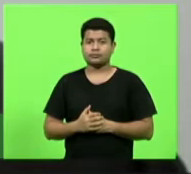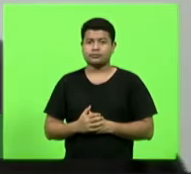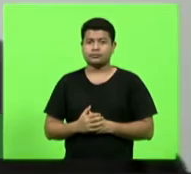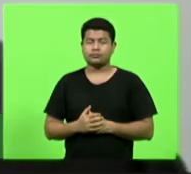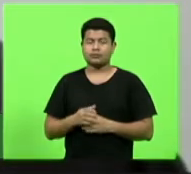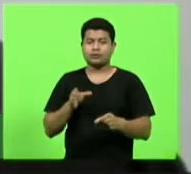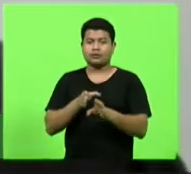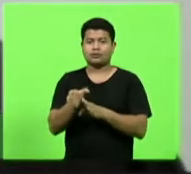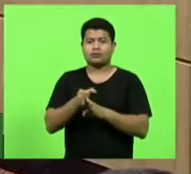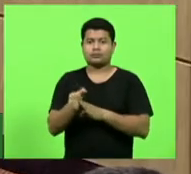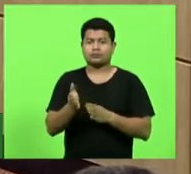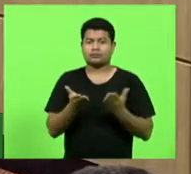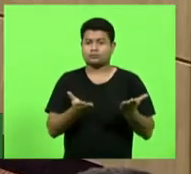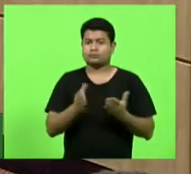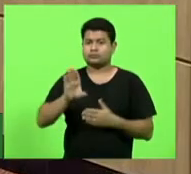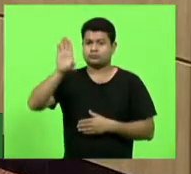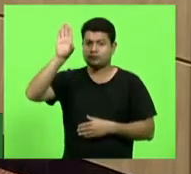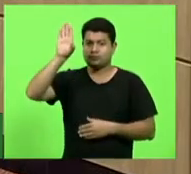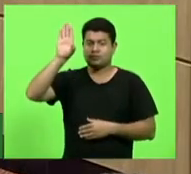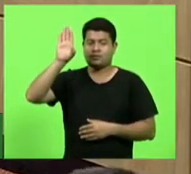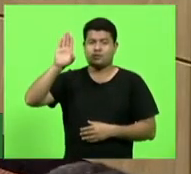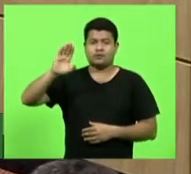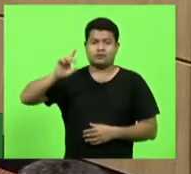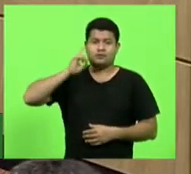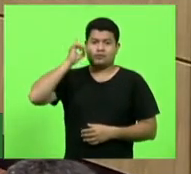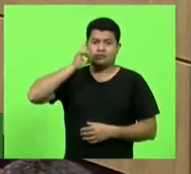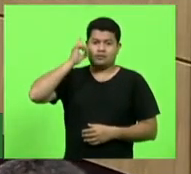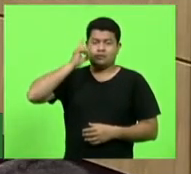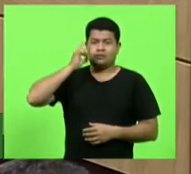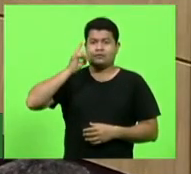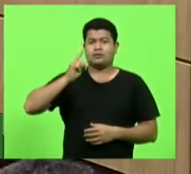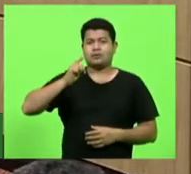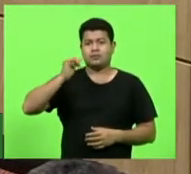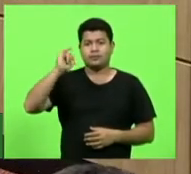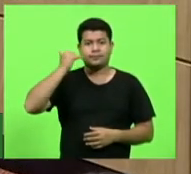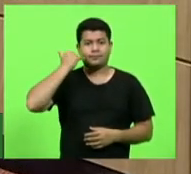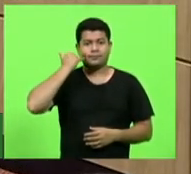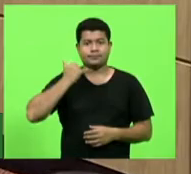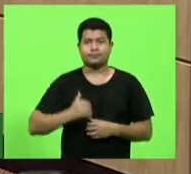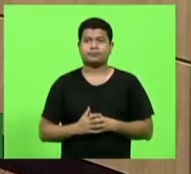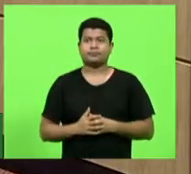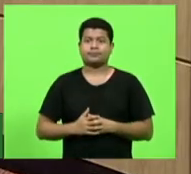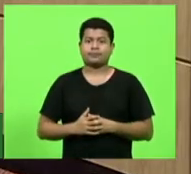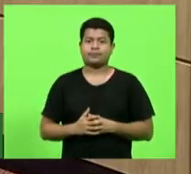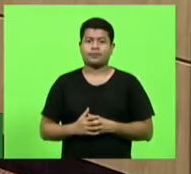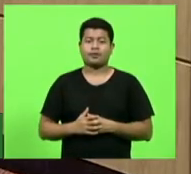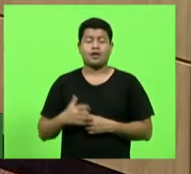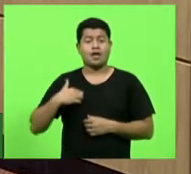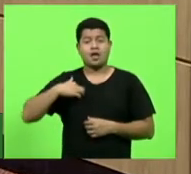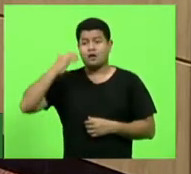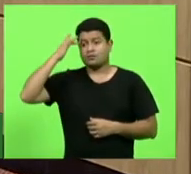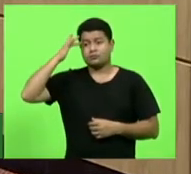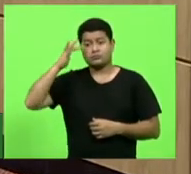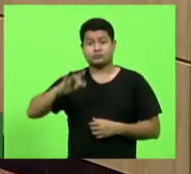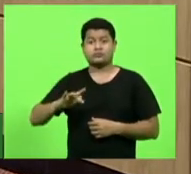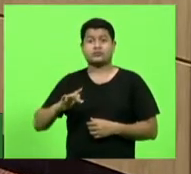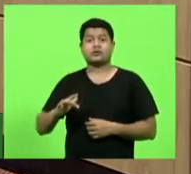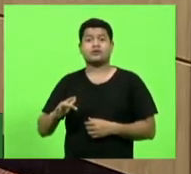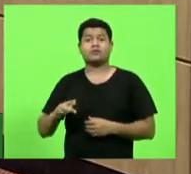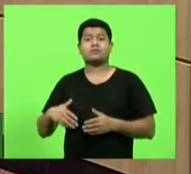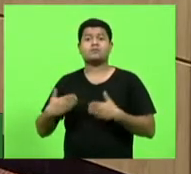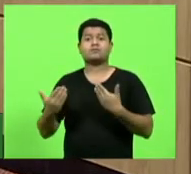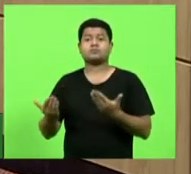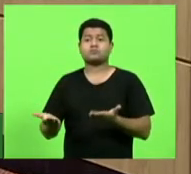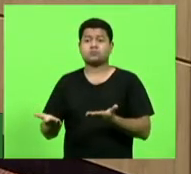presidente. Para encaminhamento de voto, deputado Gessé Lopes. Bom, eu não sei qual é o valor que